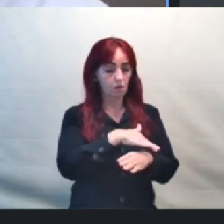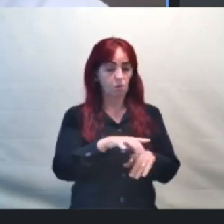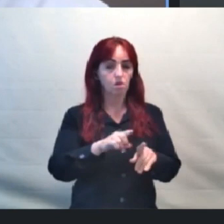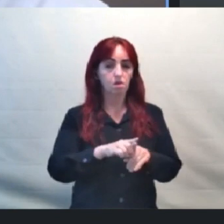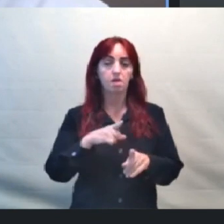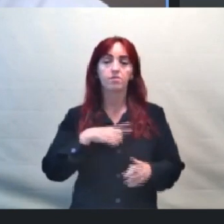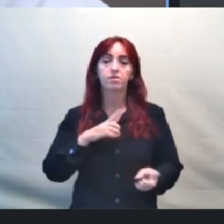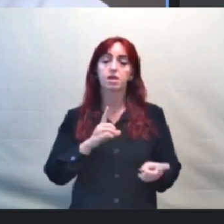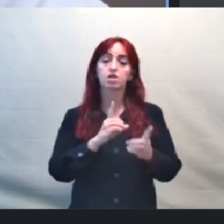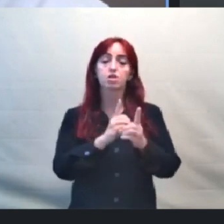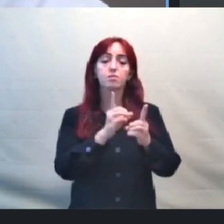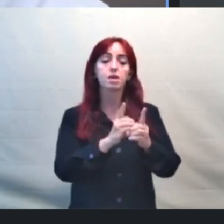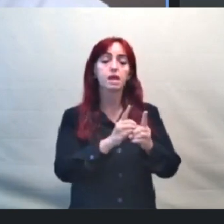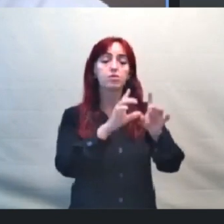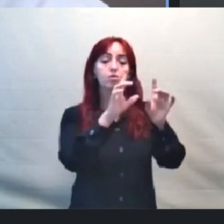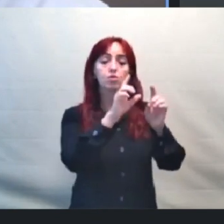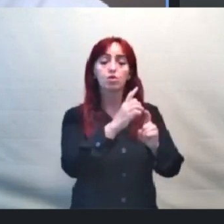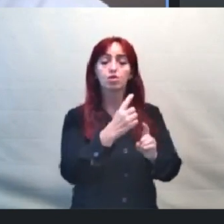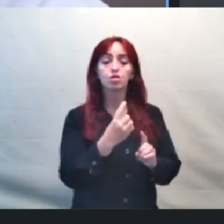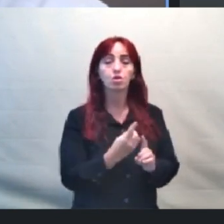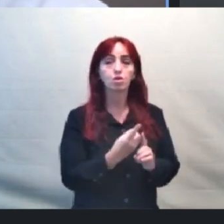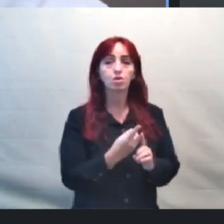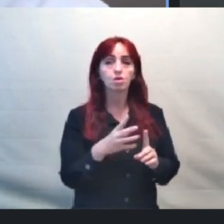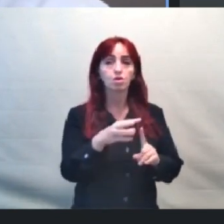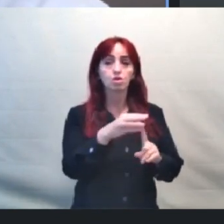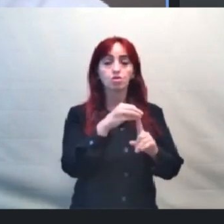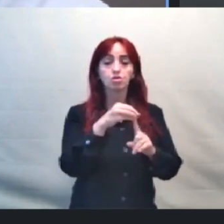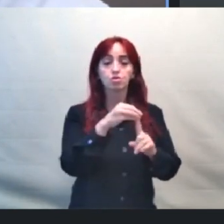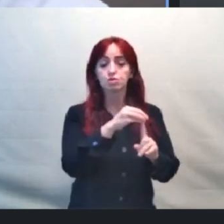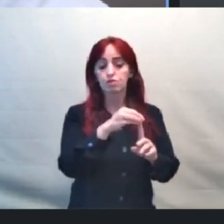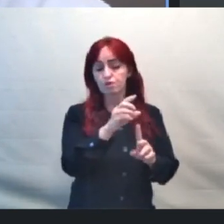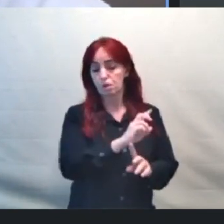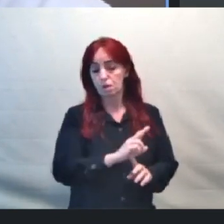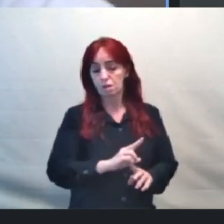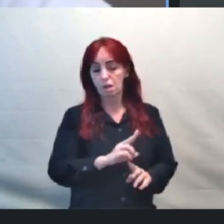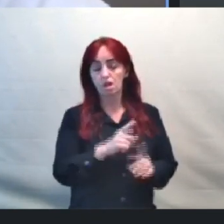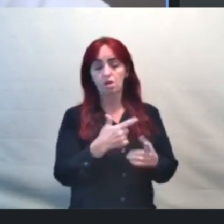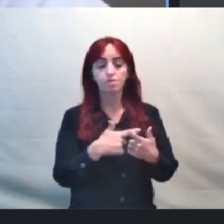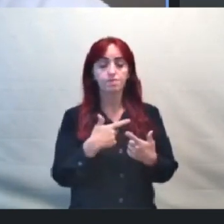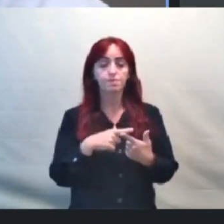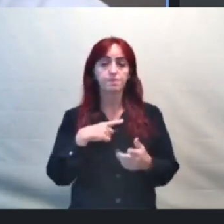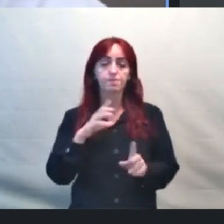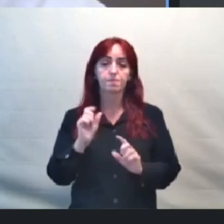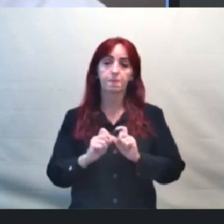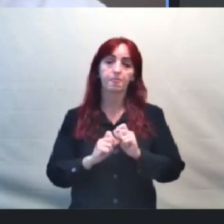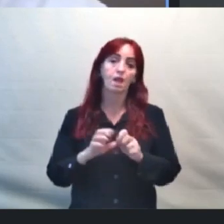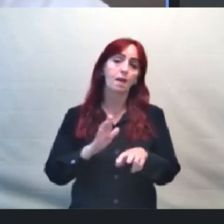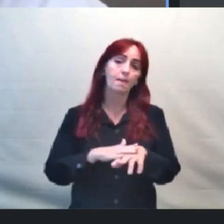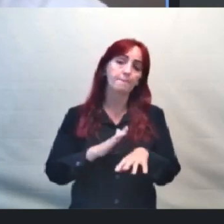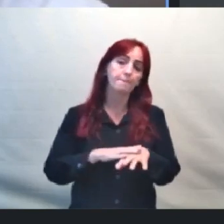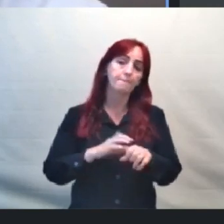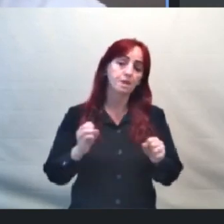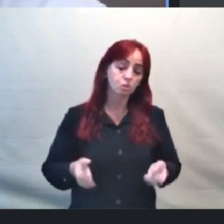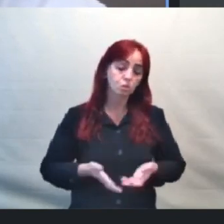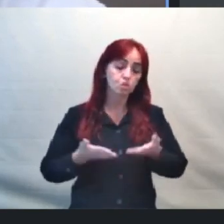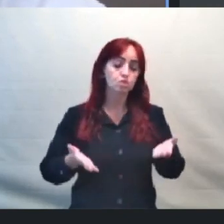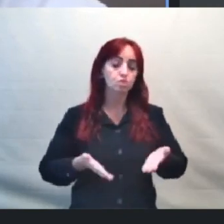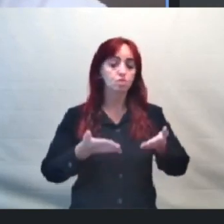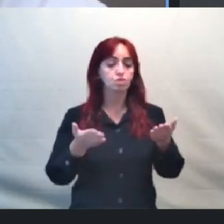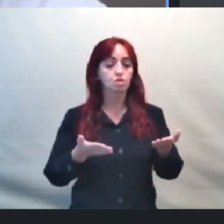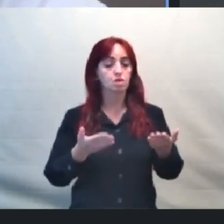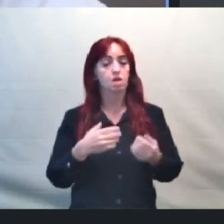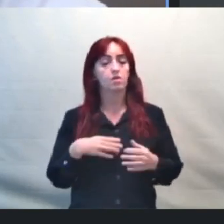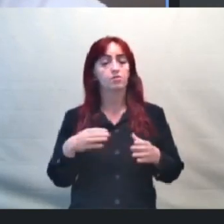né, e que vão permitir aí diálogos mais eficientes, mais construtivos entre a nossa